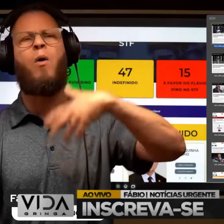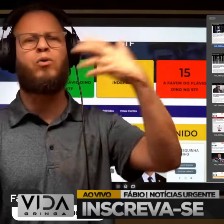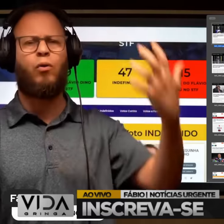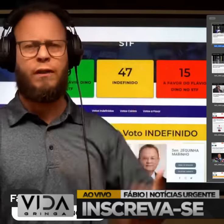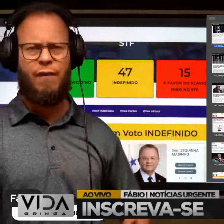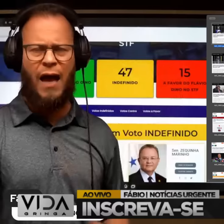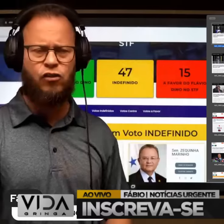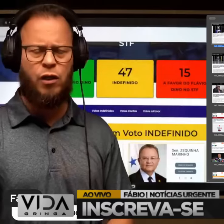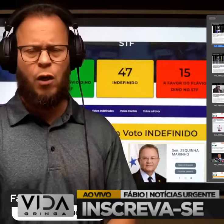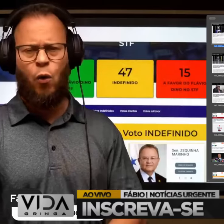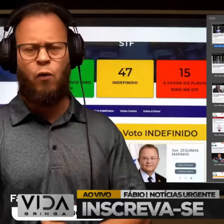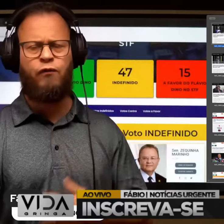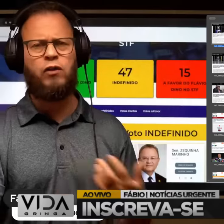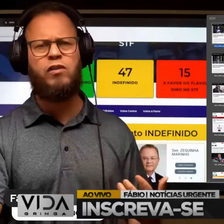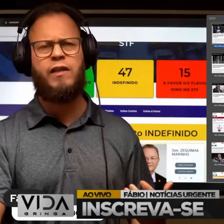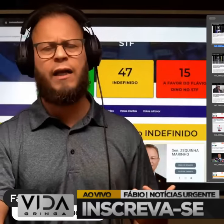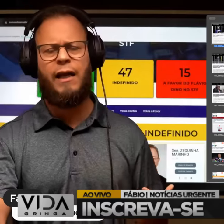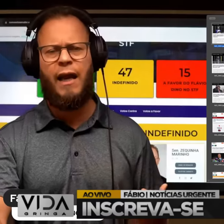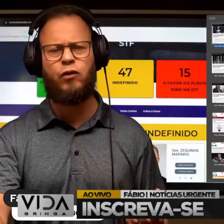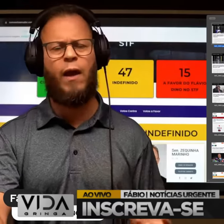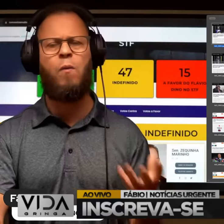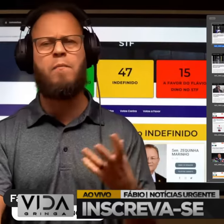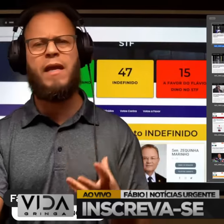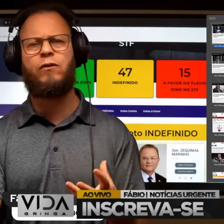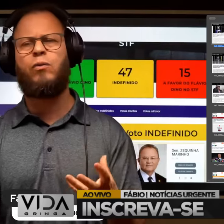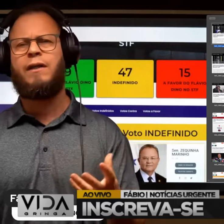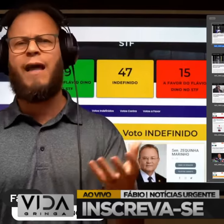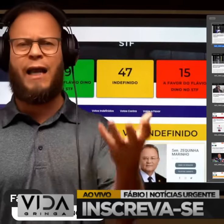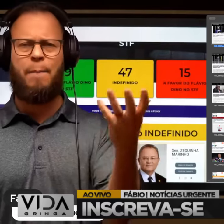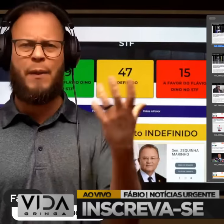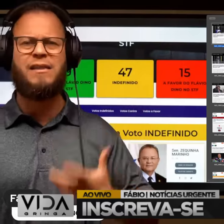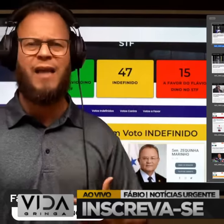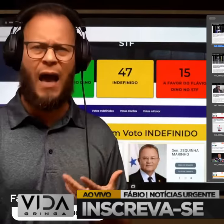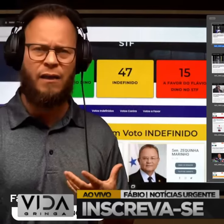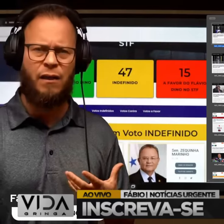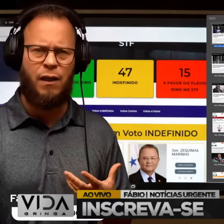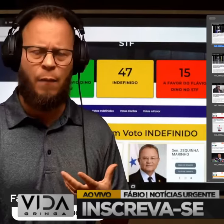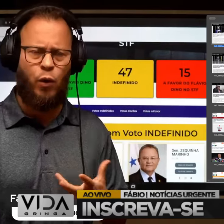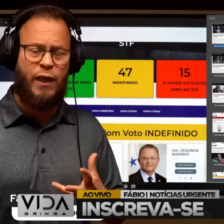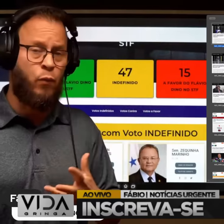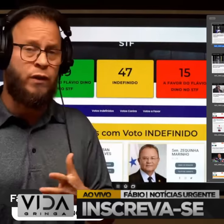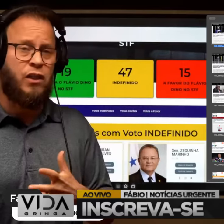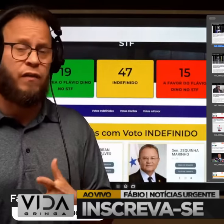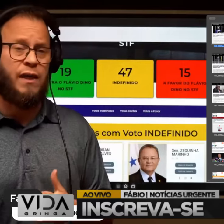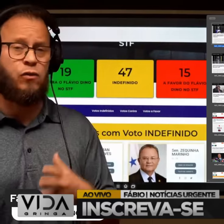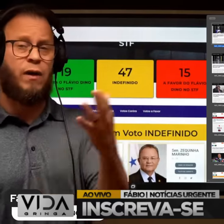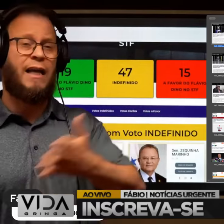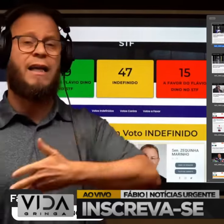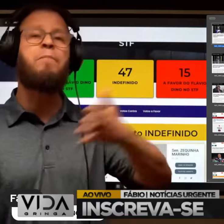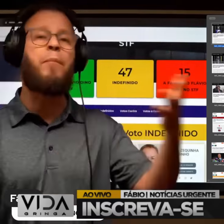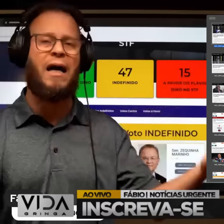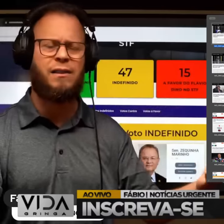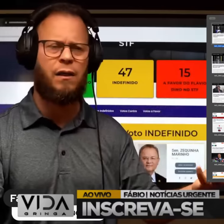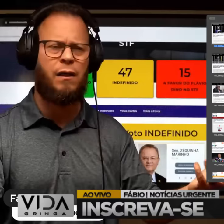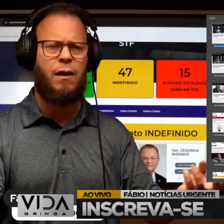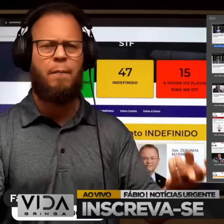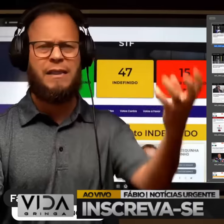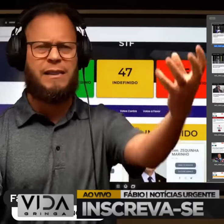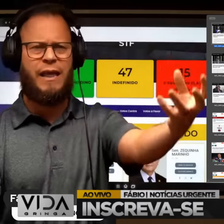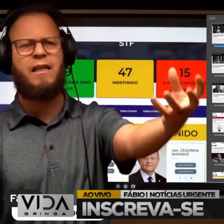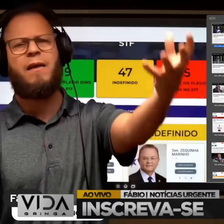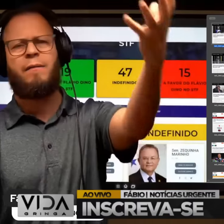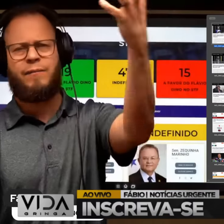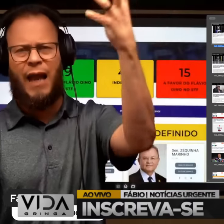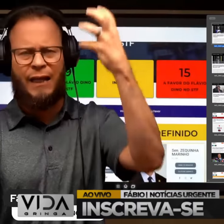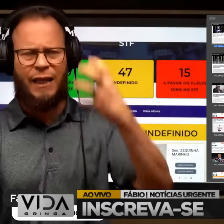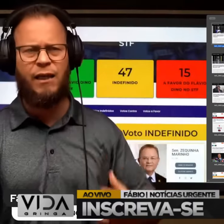uma autoridade, o voto secreto é o medo da represária. Porque muitas vezes o cara nem passa, mas